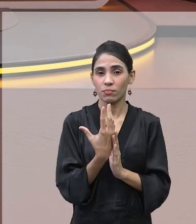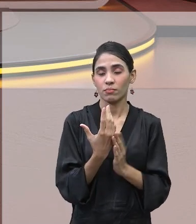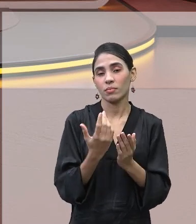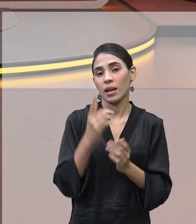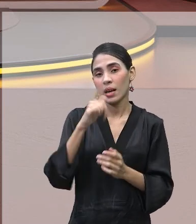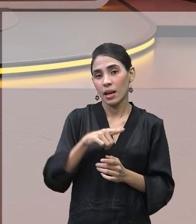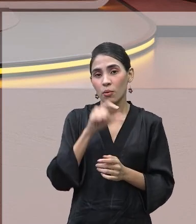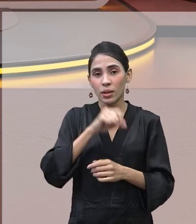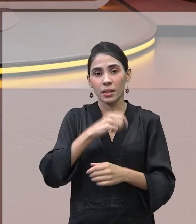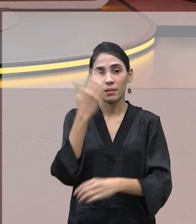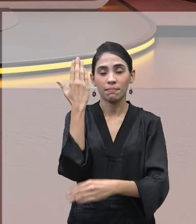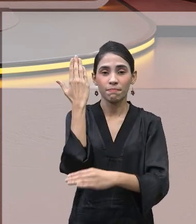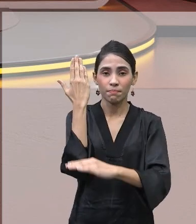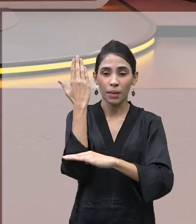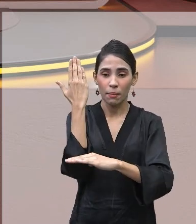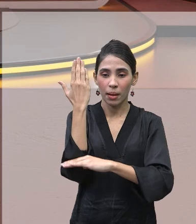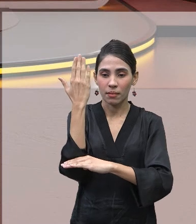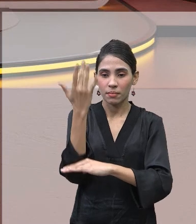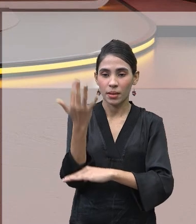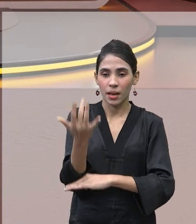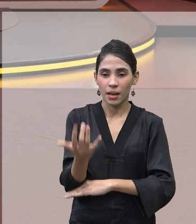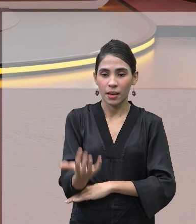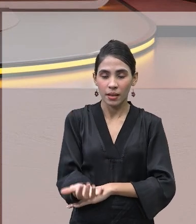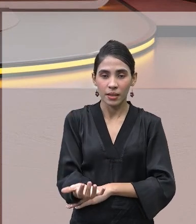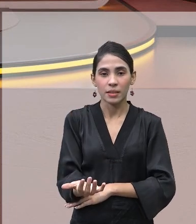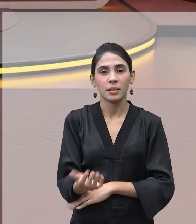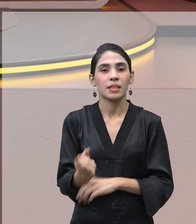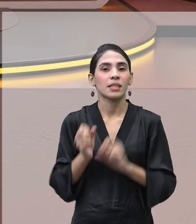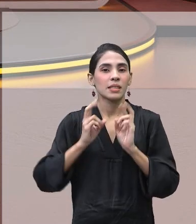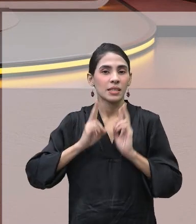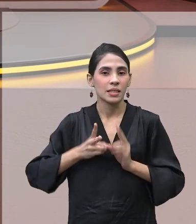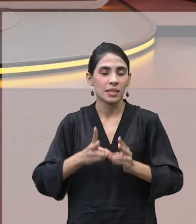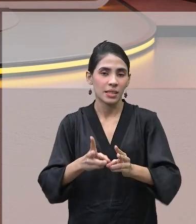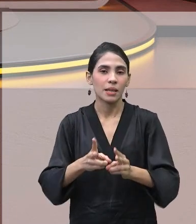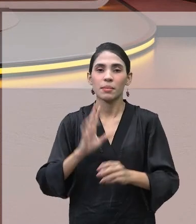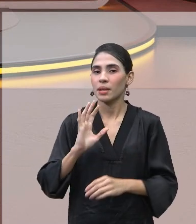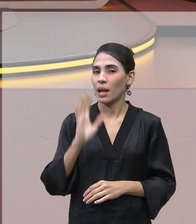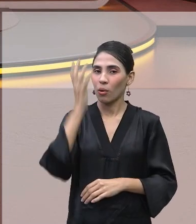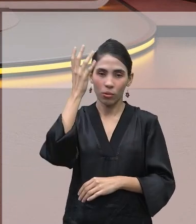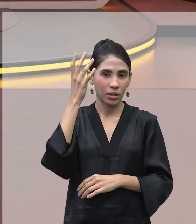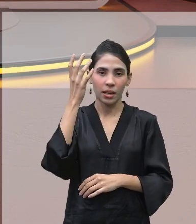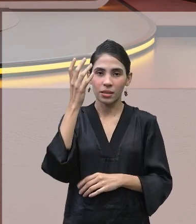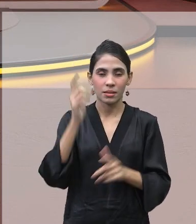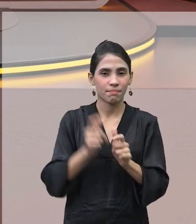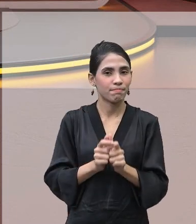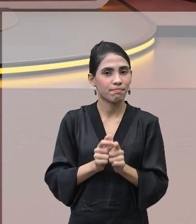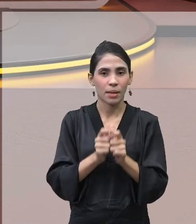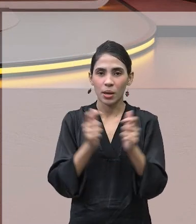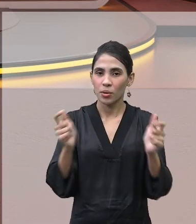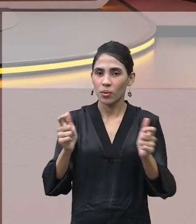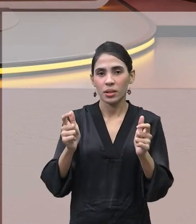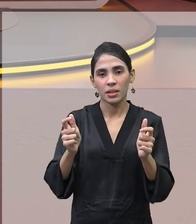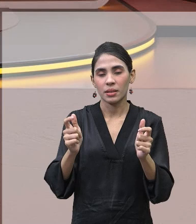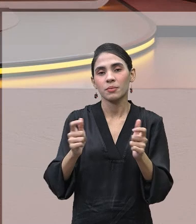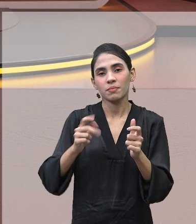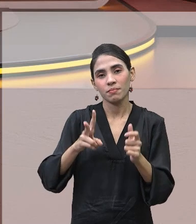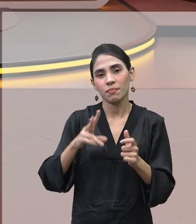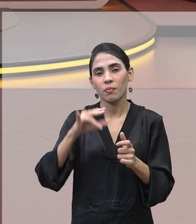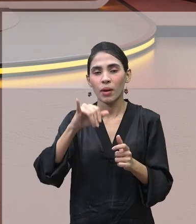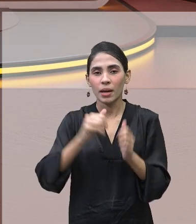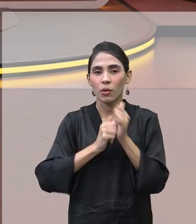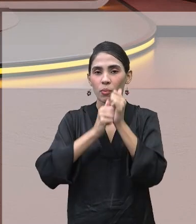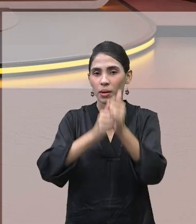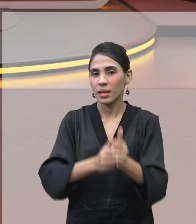é desmatamento. Desmatamento sempre vem, ou na imensa maioria das vezes, vem acompanhado